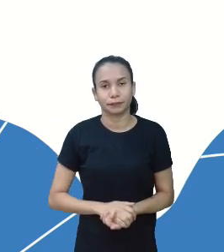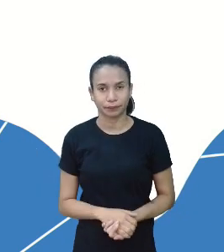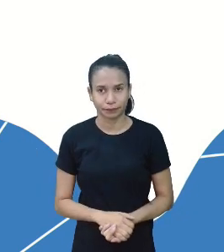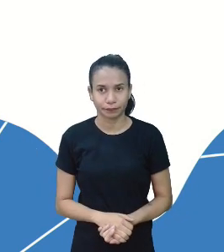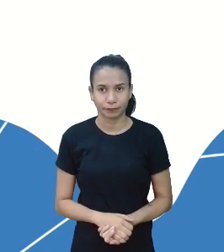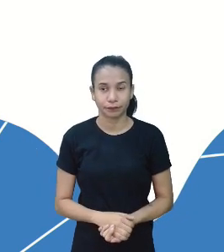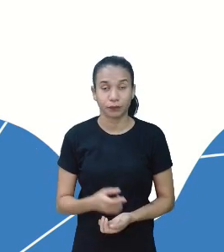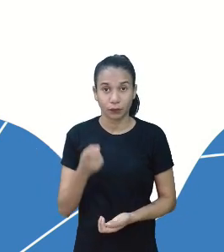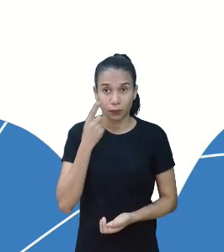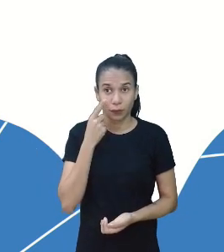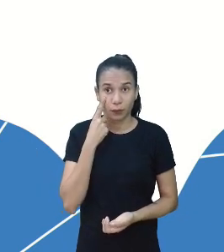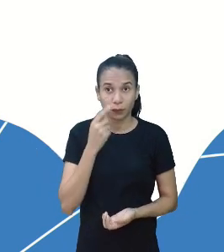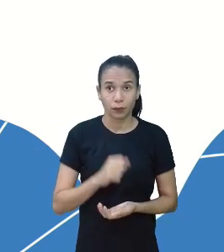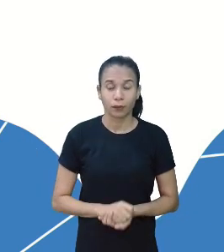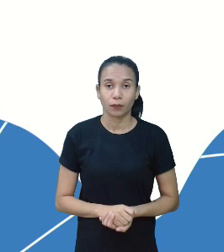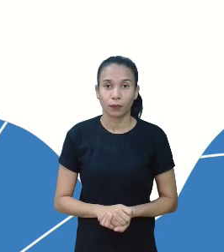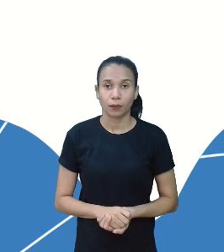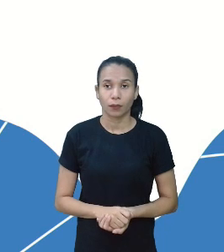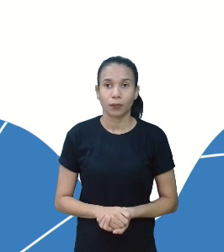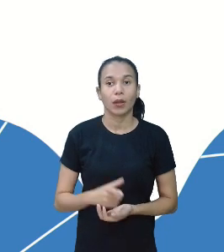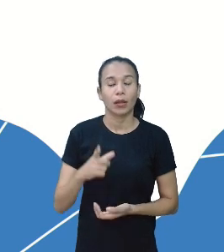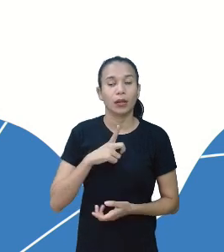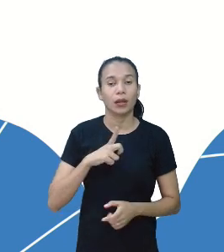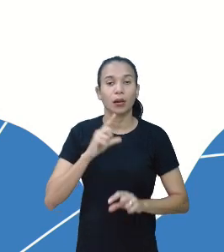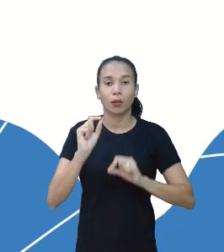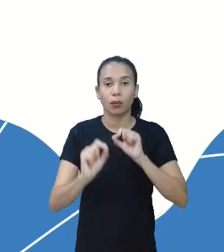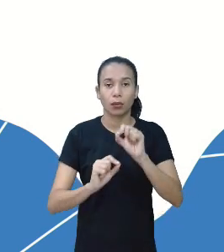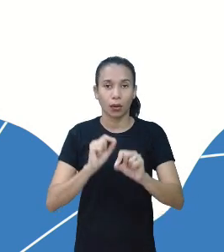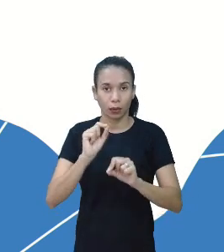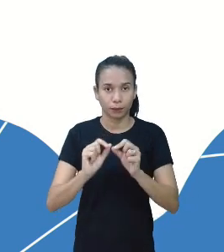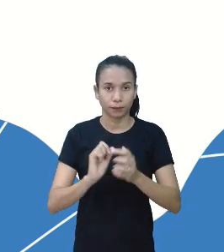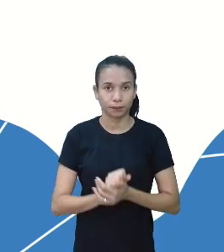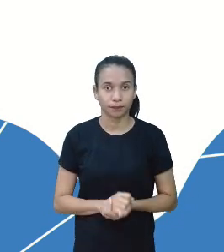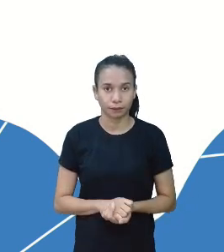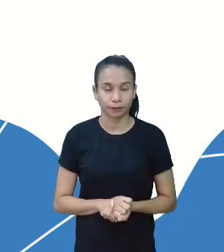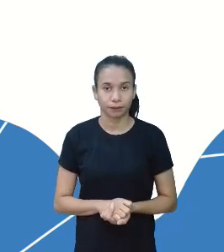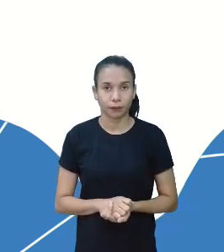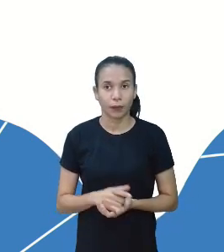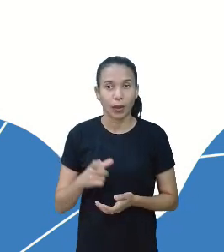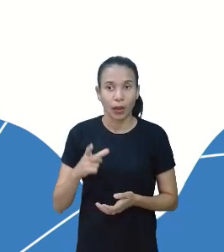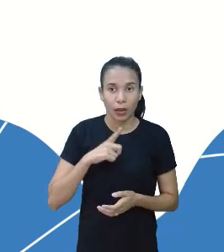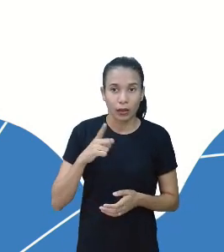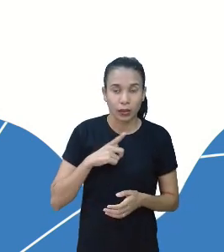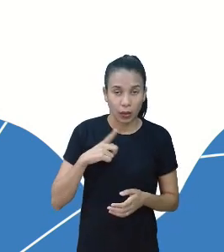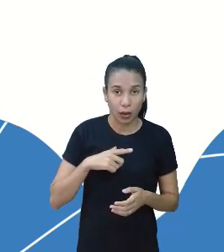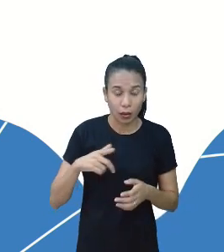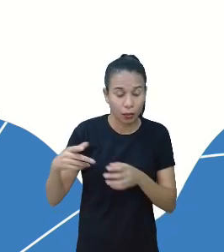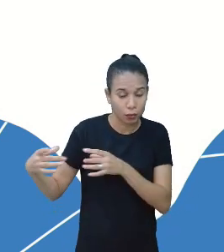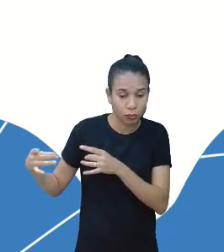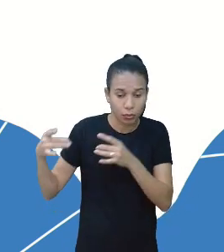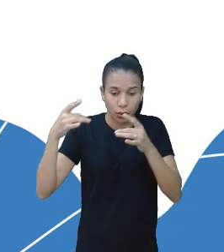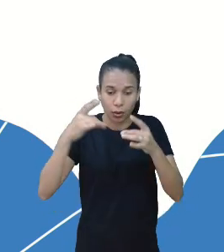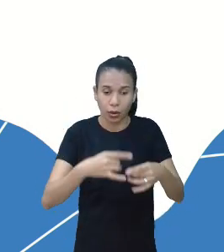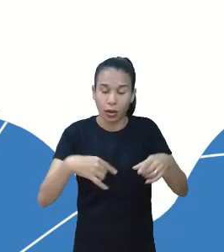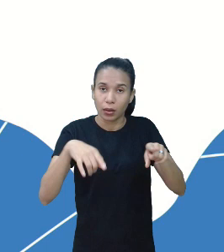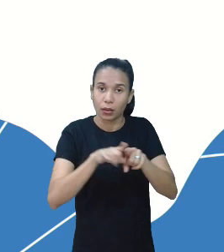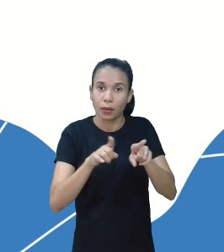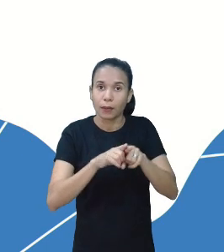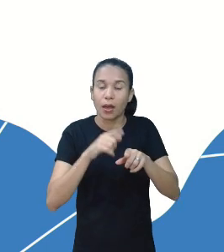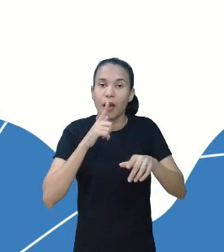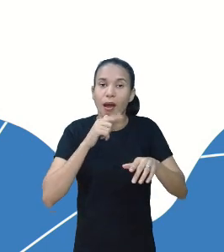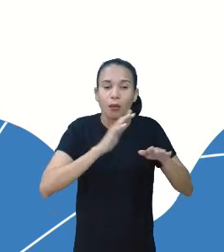ou simples. Vejam só, ele diz que envolve e traga a